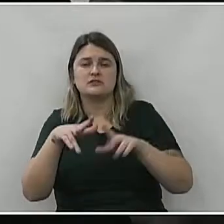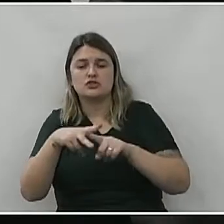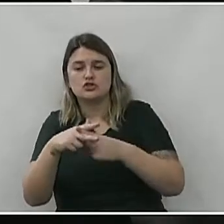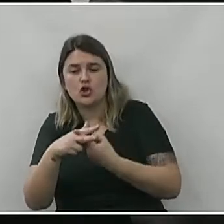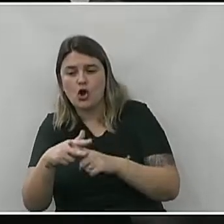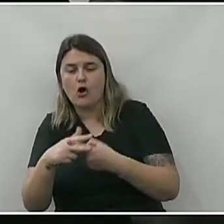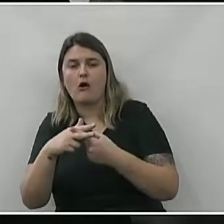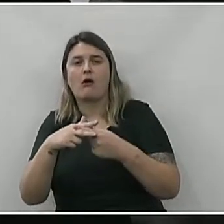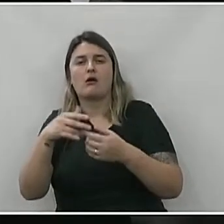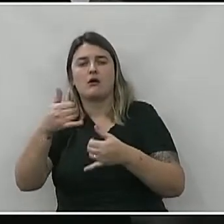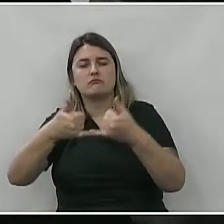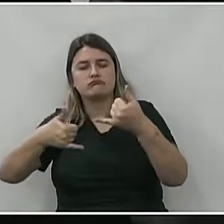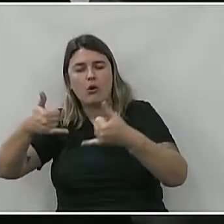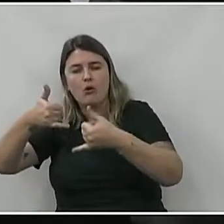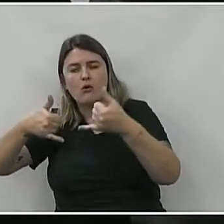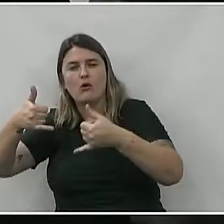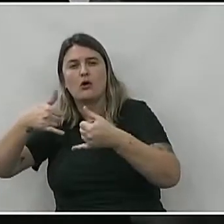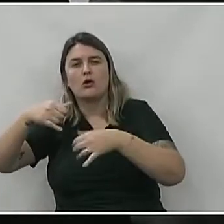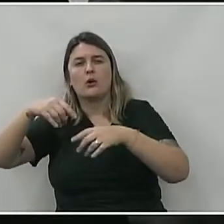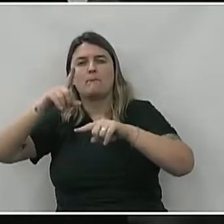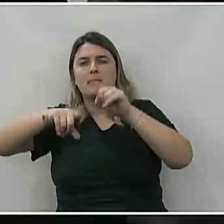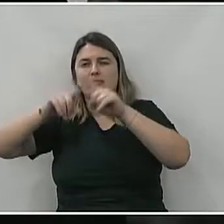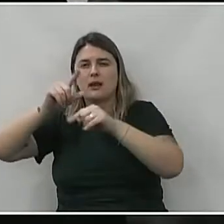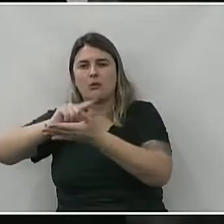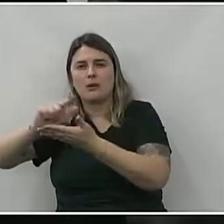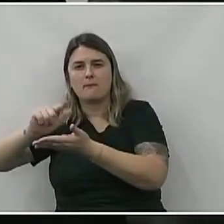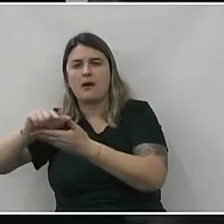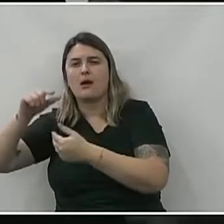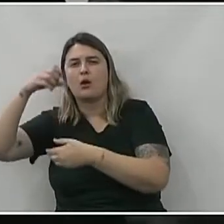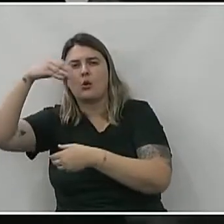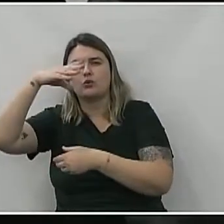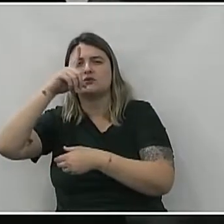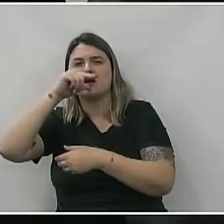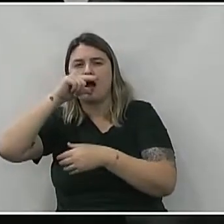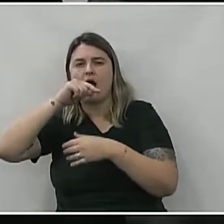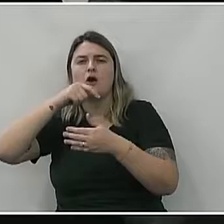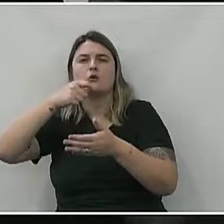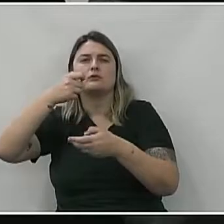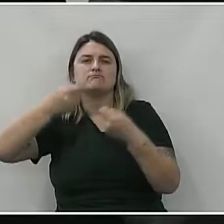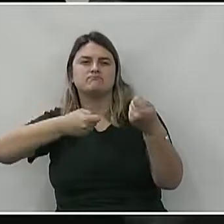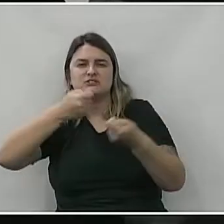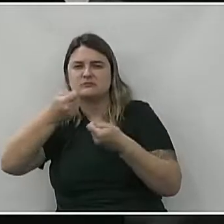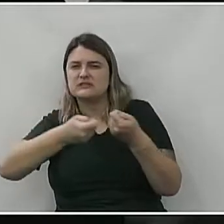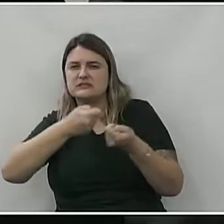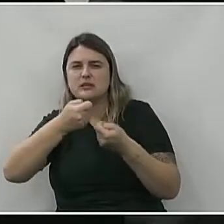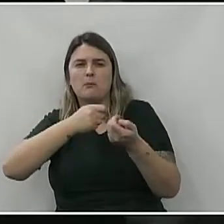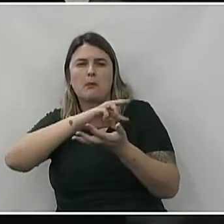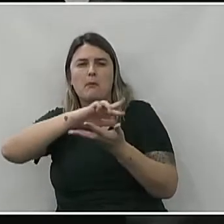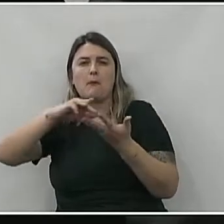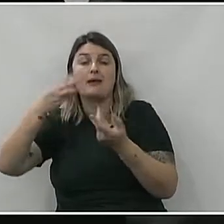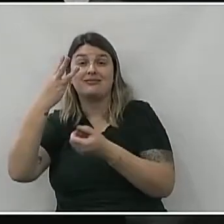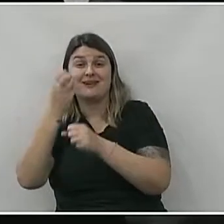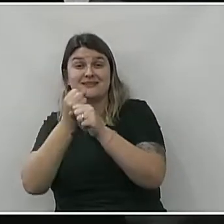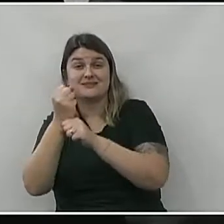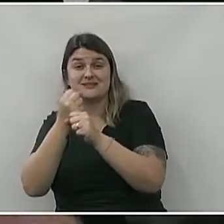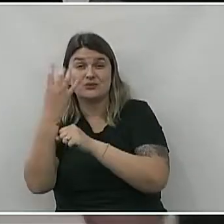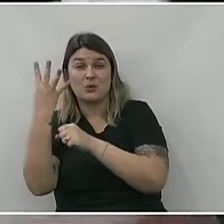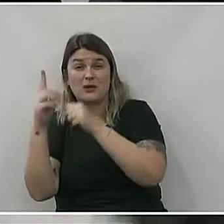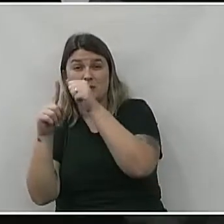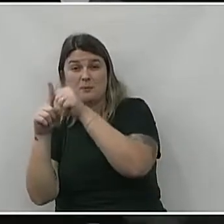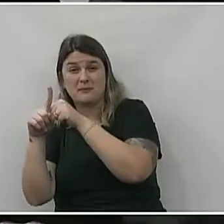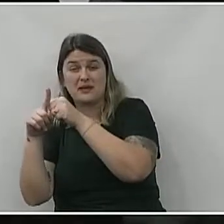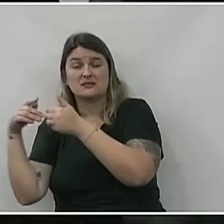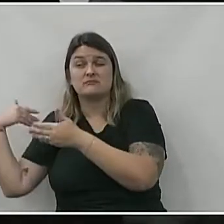acessórios, lubrificantes, materiais de limpeza, luz, água, telefone, imposto, né, despesa administrativa em geral, que em 3 anos e 4 meses sofrem